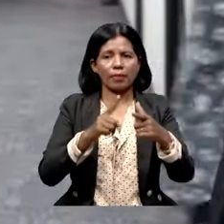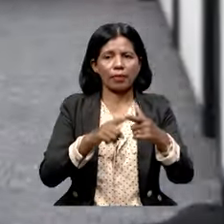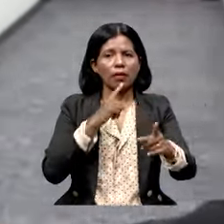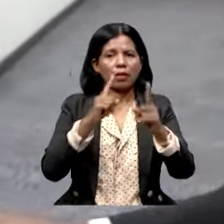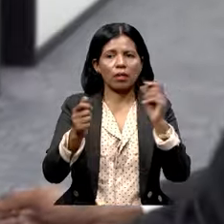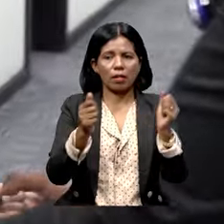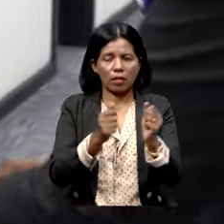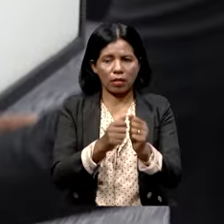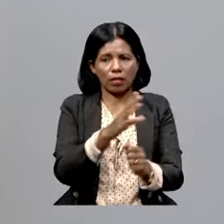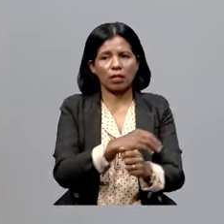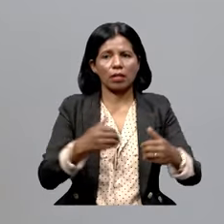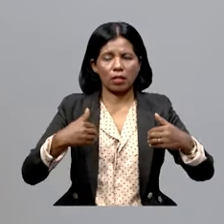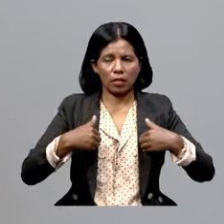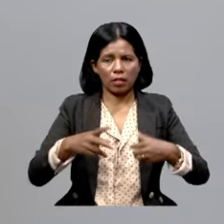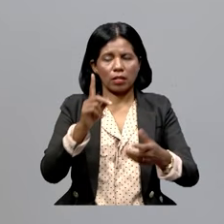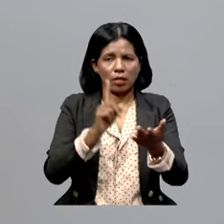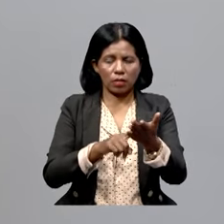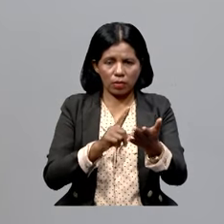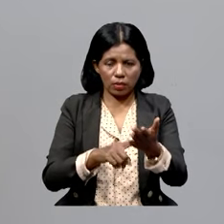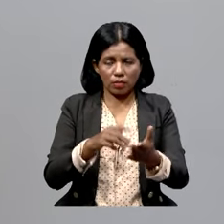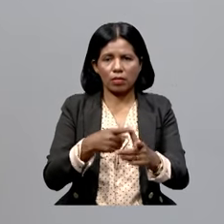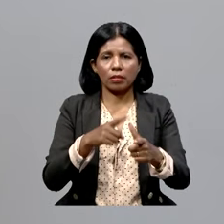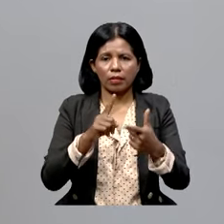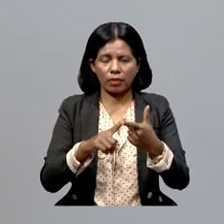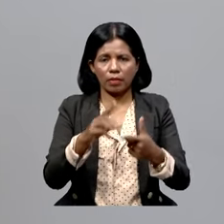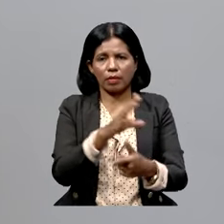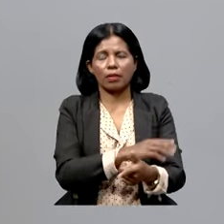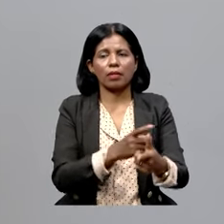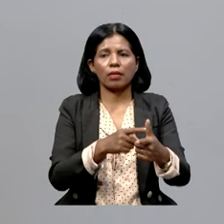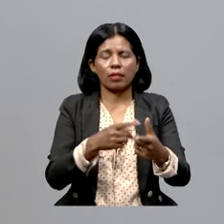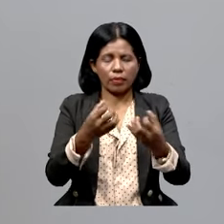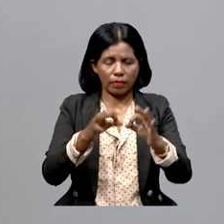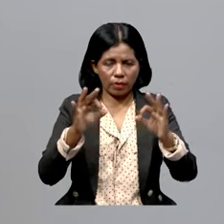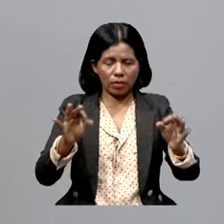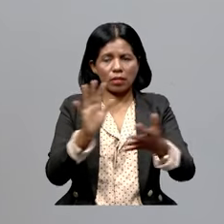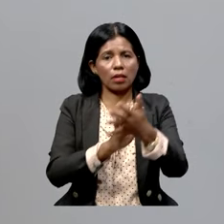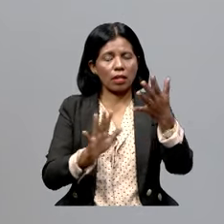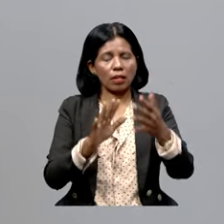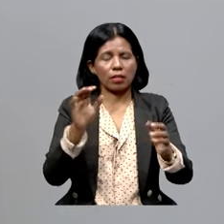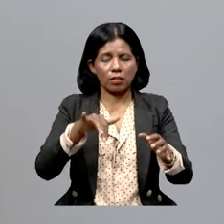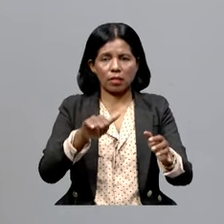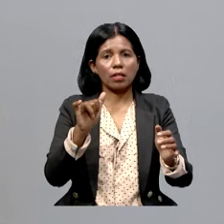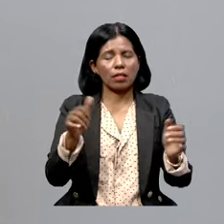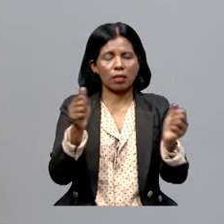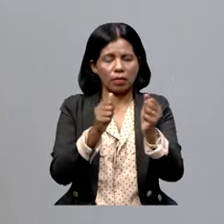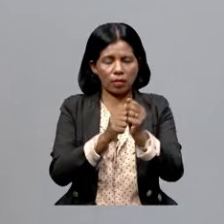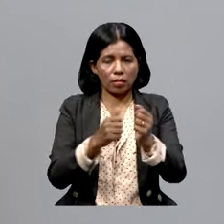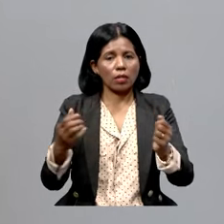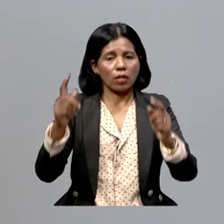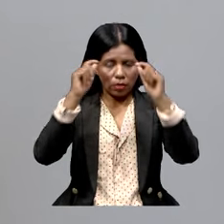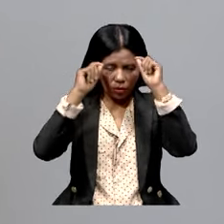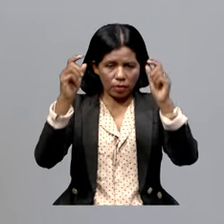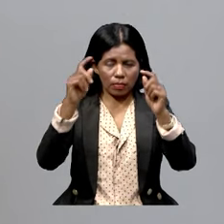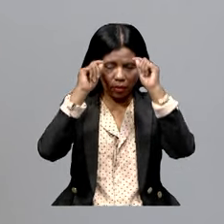dada né e a hela fase discussão no né processo discussão termina se celebra acordo entre Timor Leste ho Nova Zelândia ho